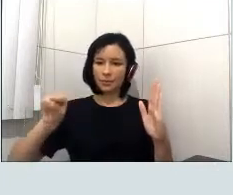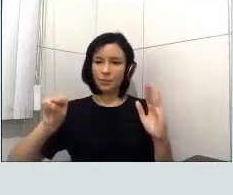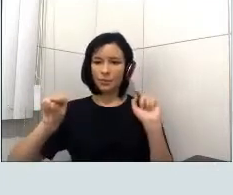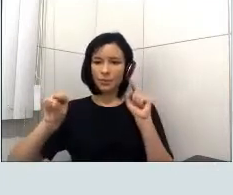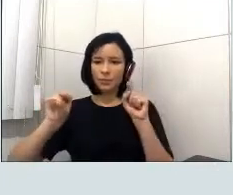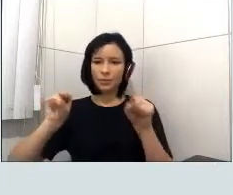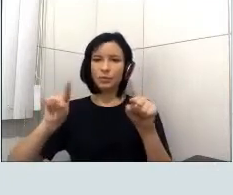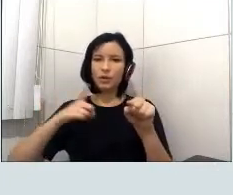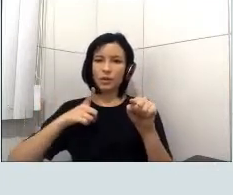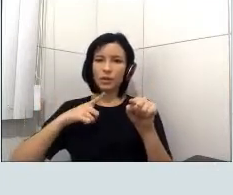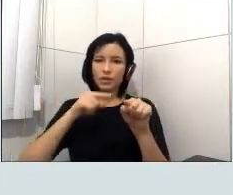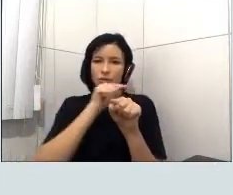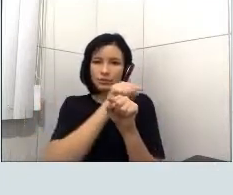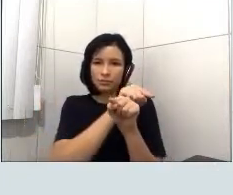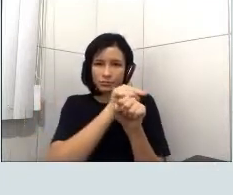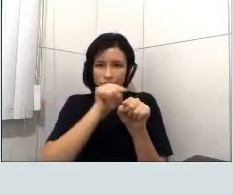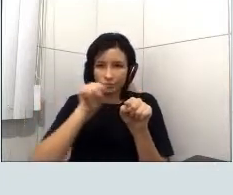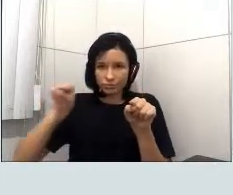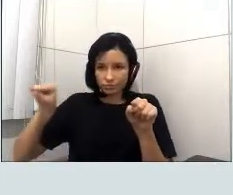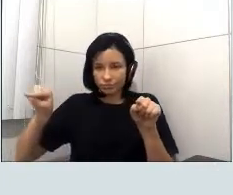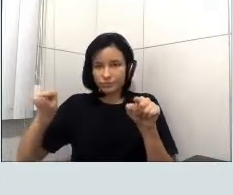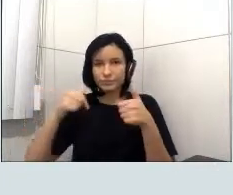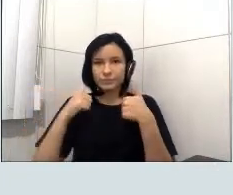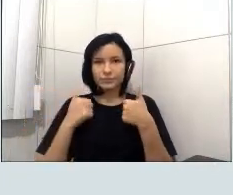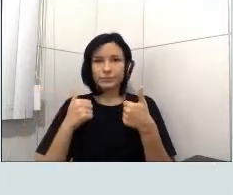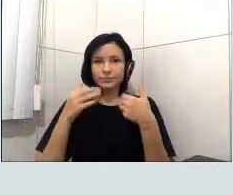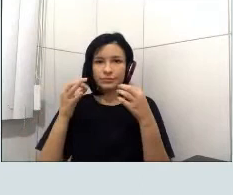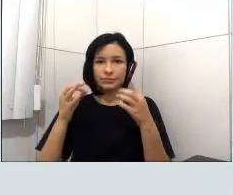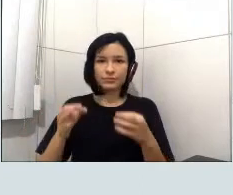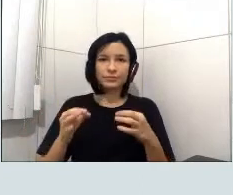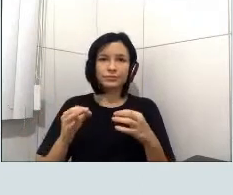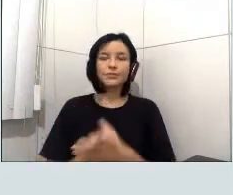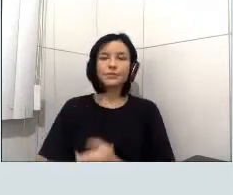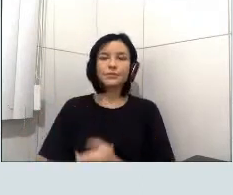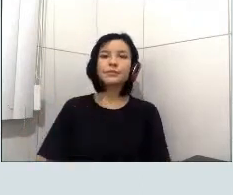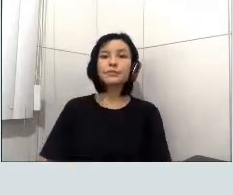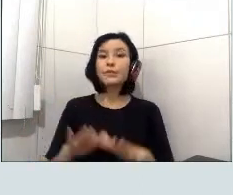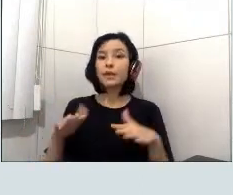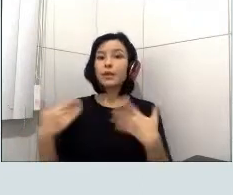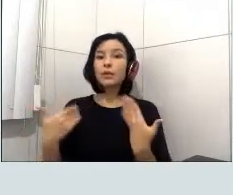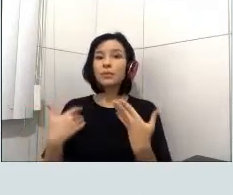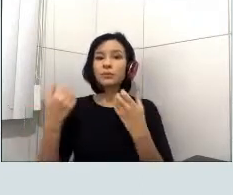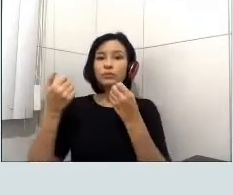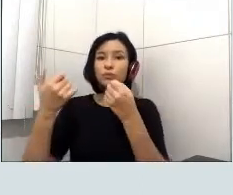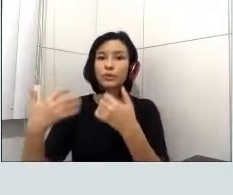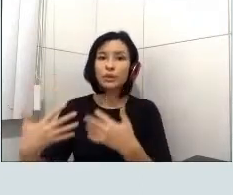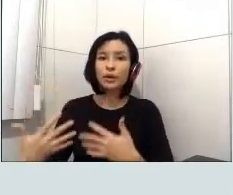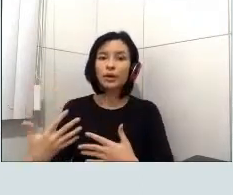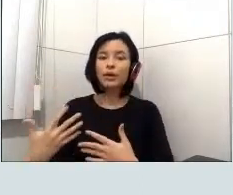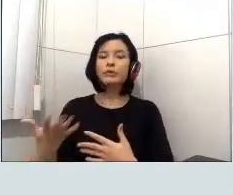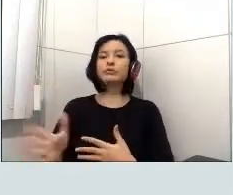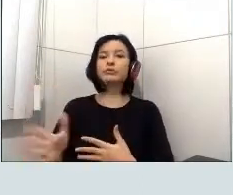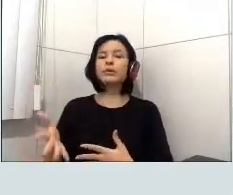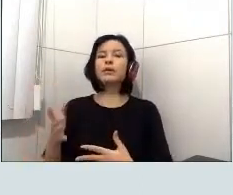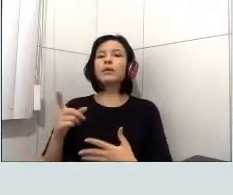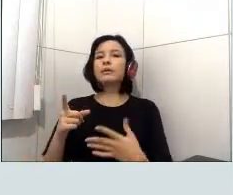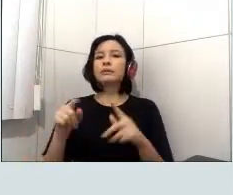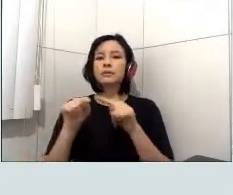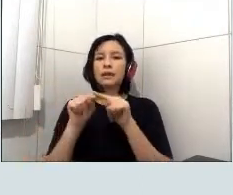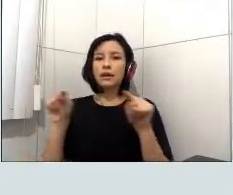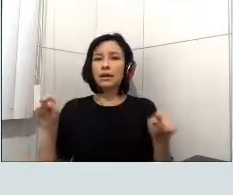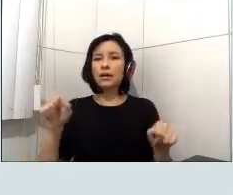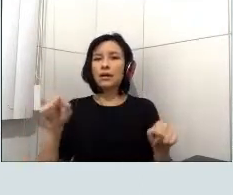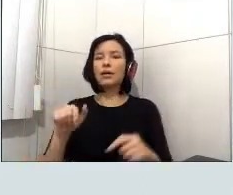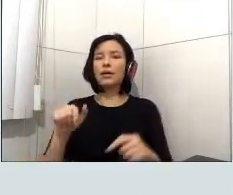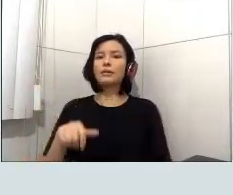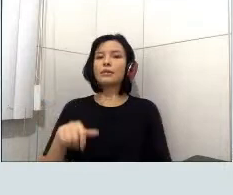reta, certo? Como eu falei para vocês, indicamos um segmento de reta por AB e um tracinho